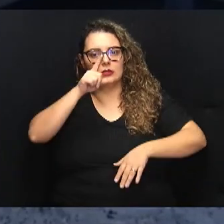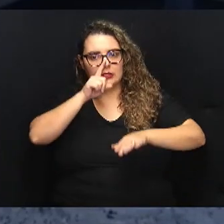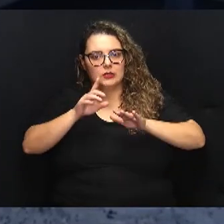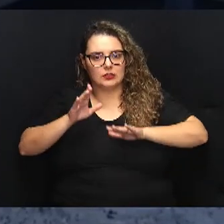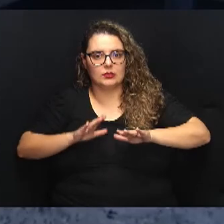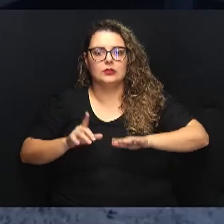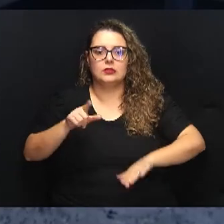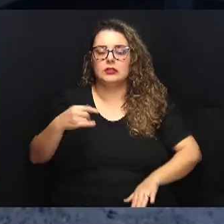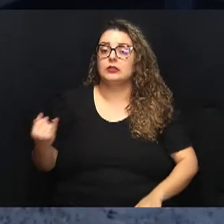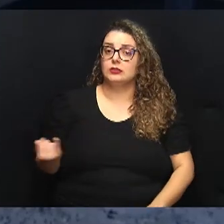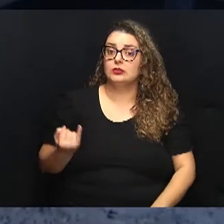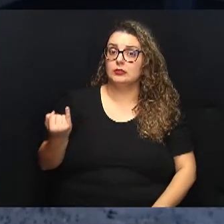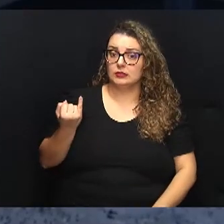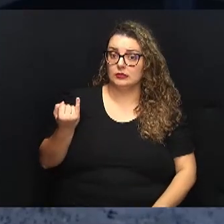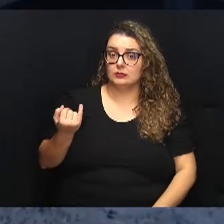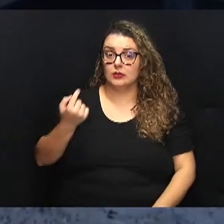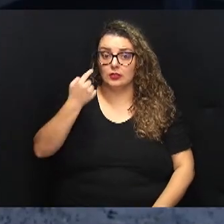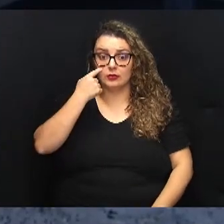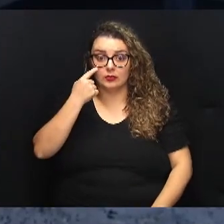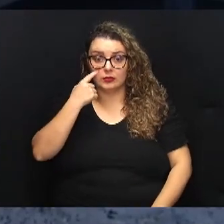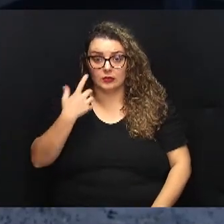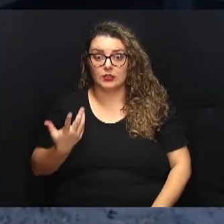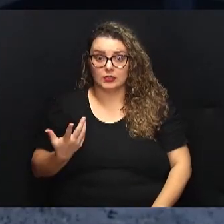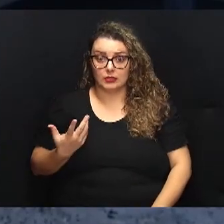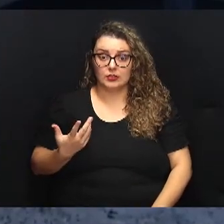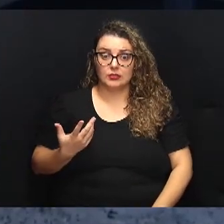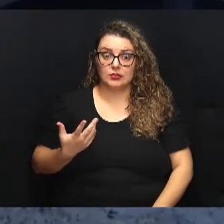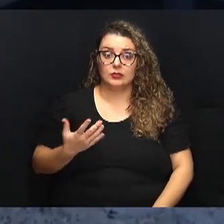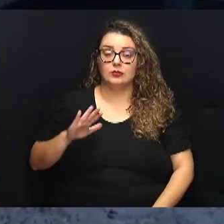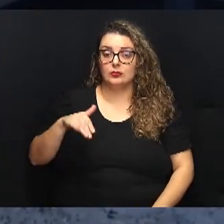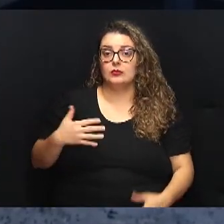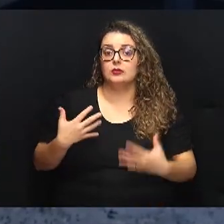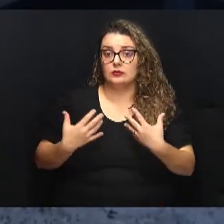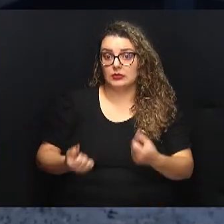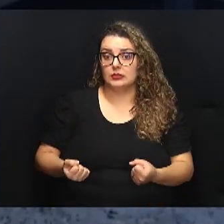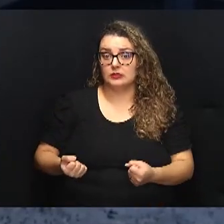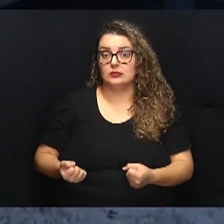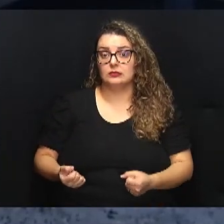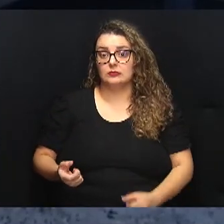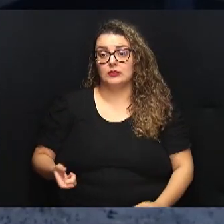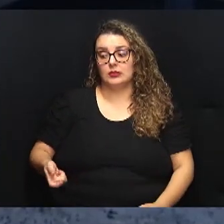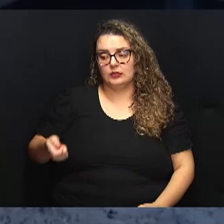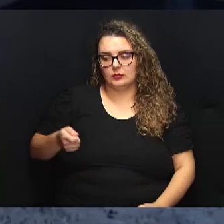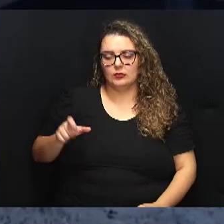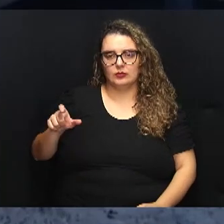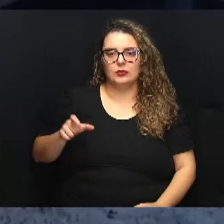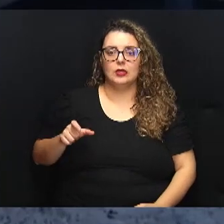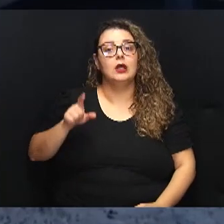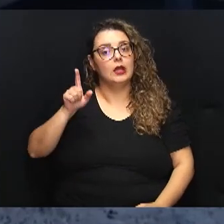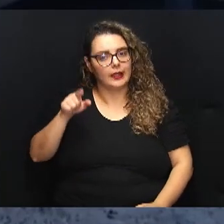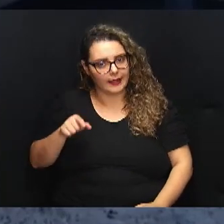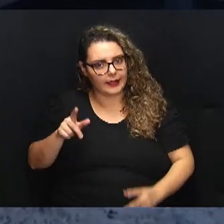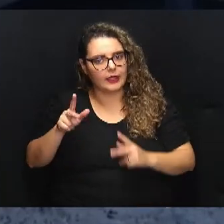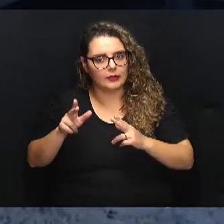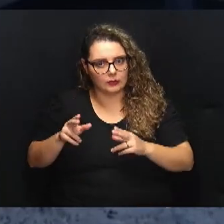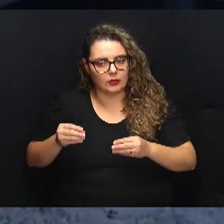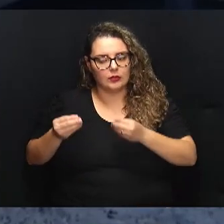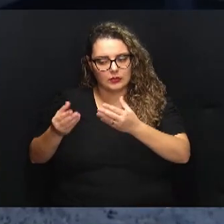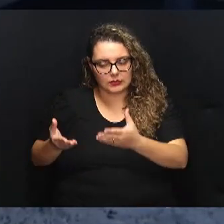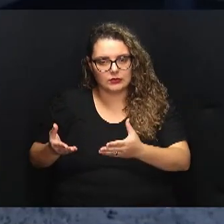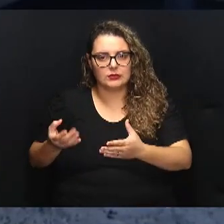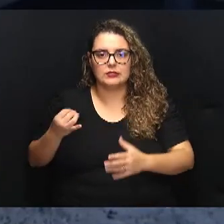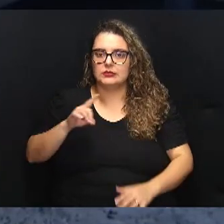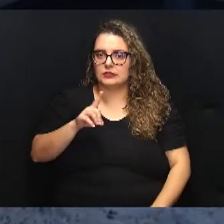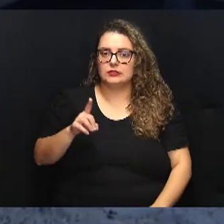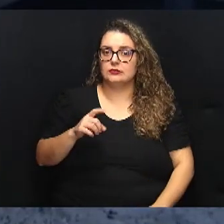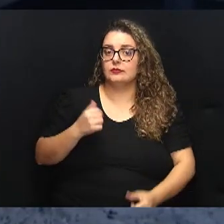são muito importantes. Observe ao você receber de volta o seu cartão, se de fato é o cartão que você entregou, se esse cartão